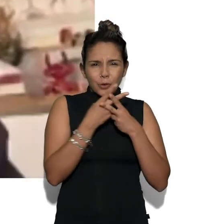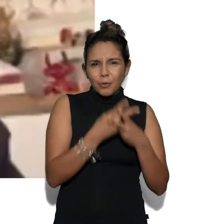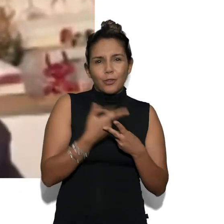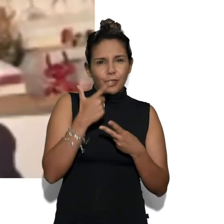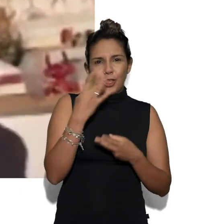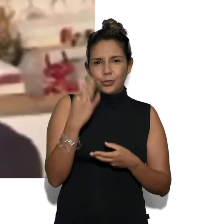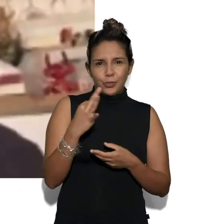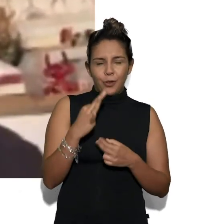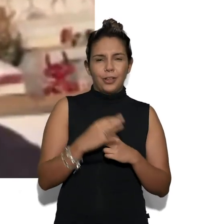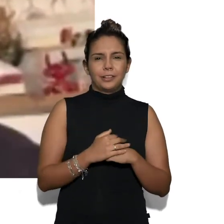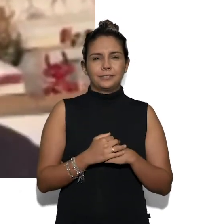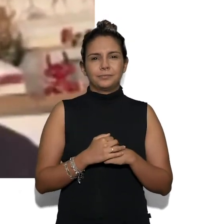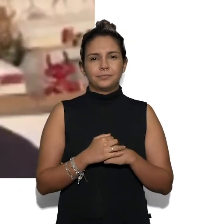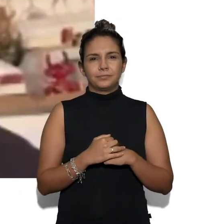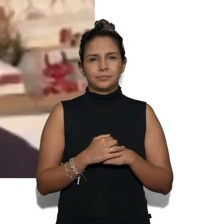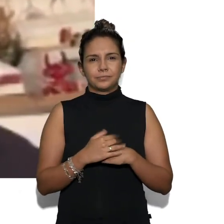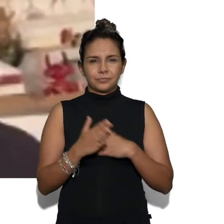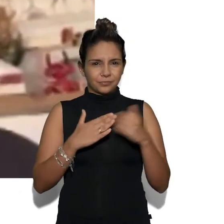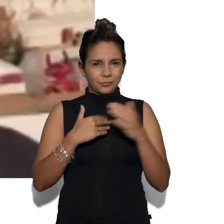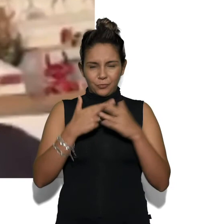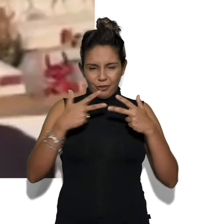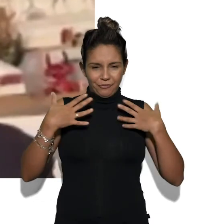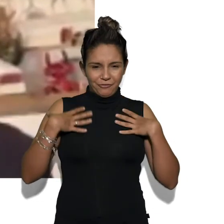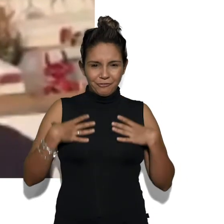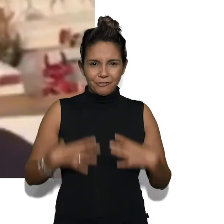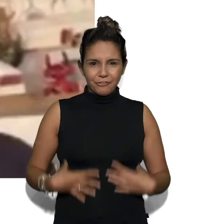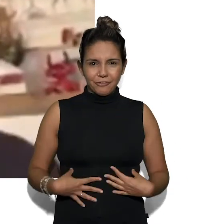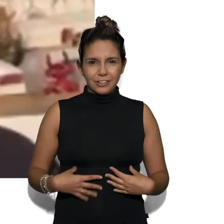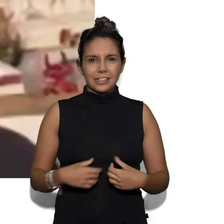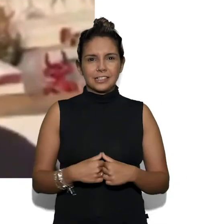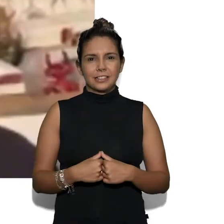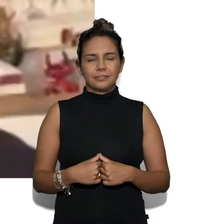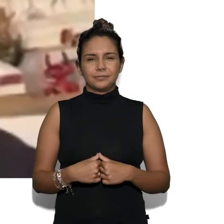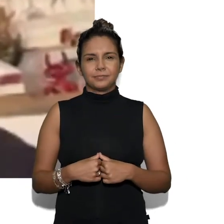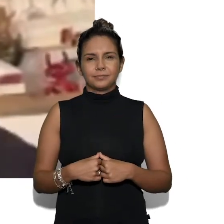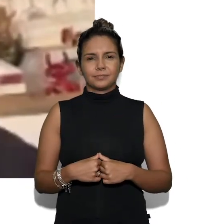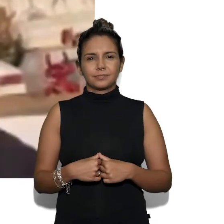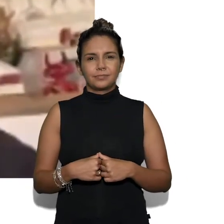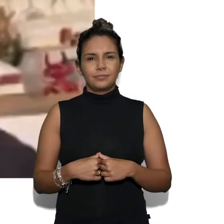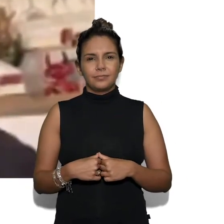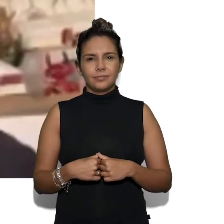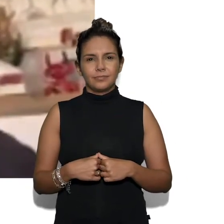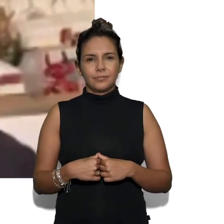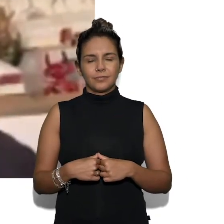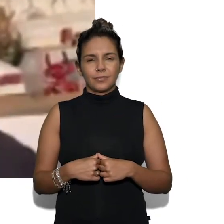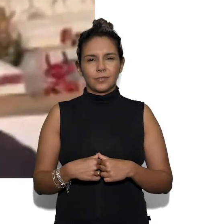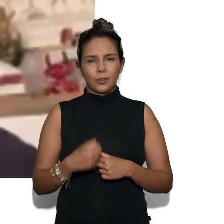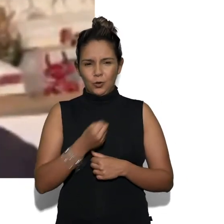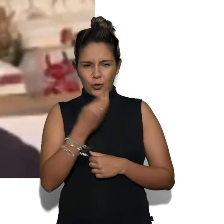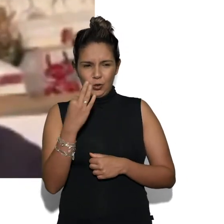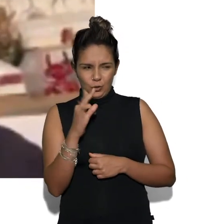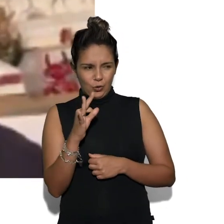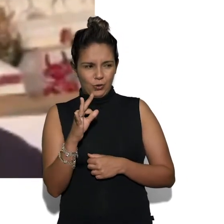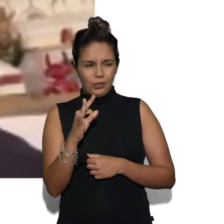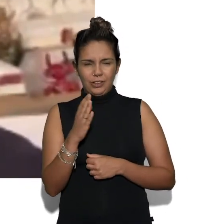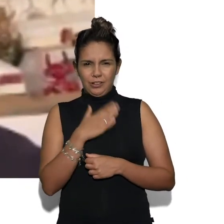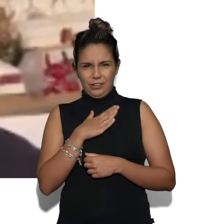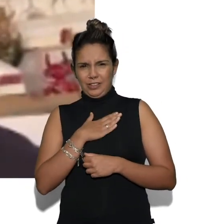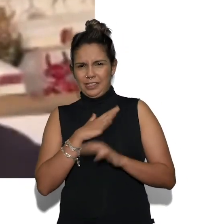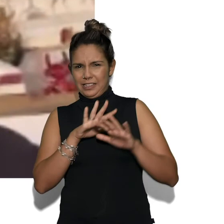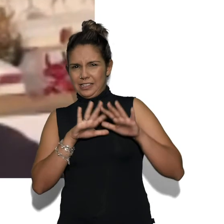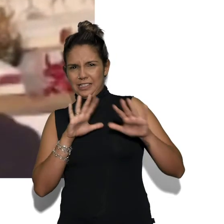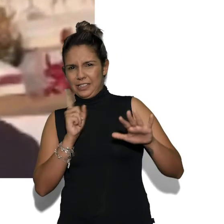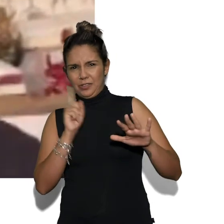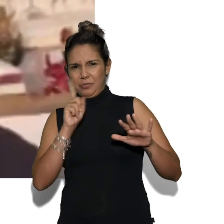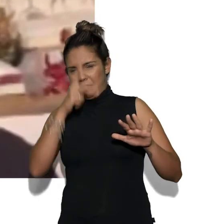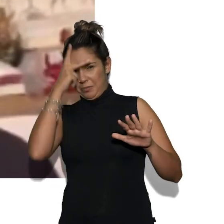dor. Qualquer coisa física que me possa causar algum dano, eu fico, não